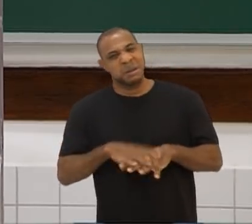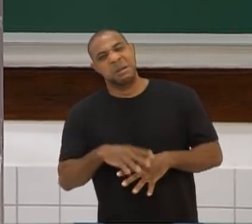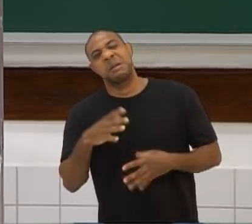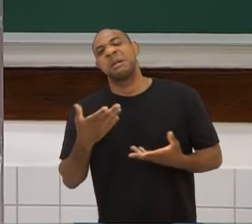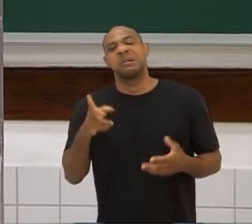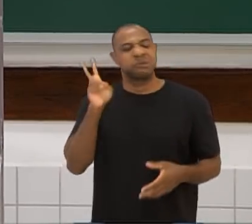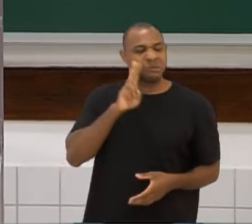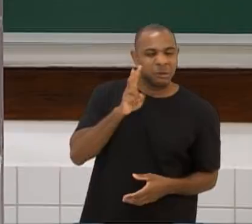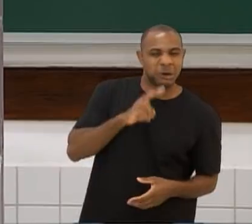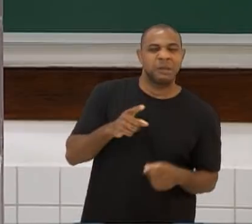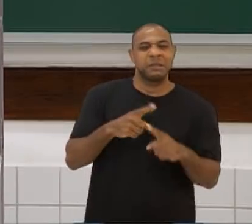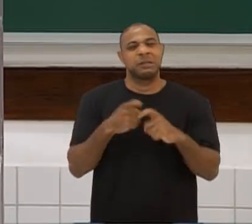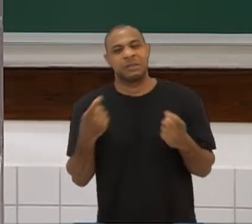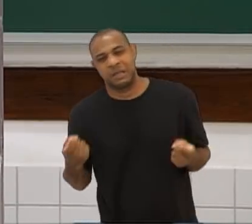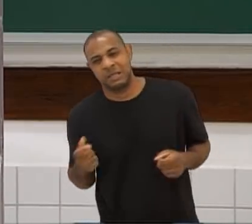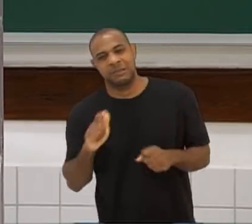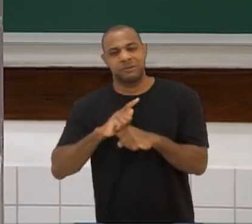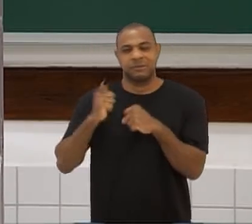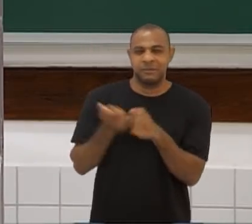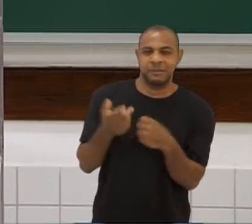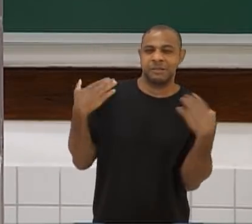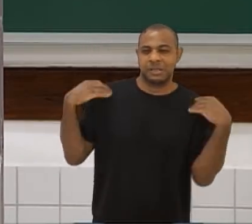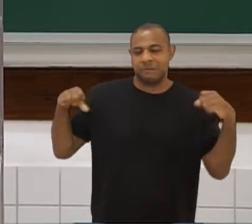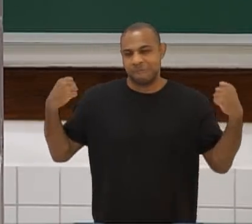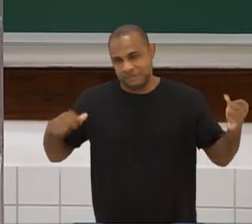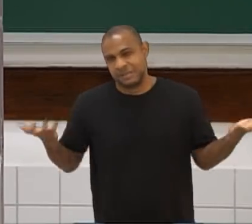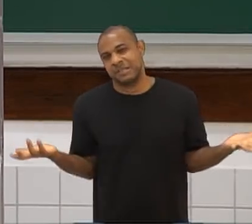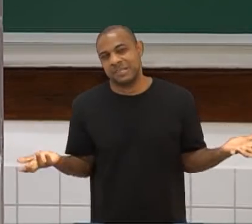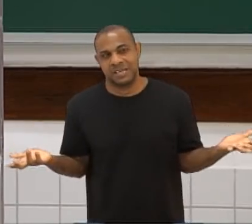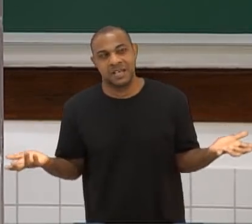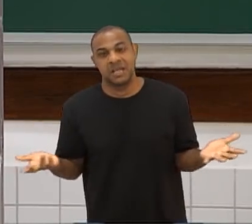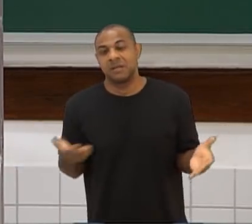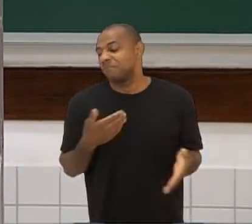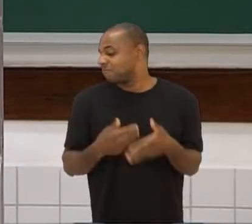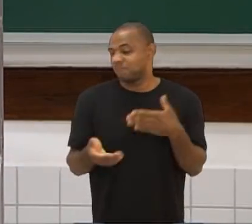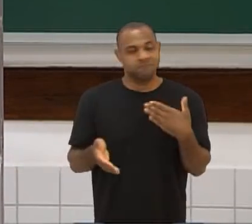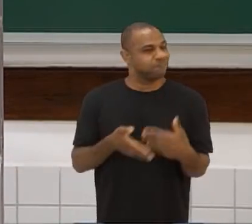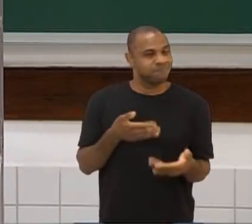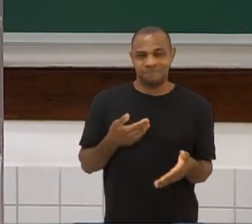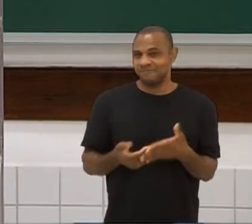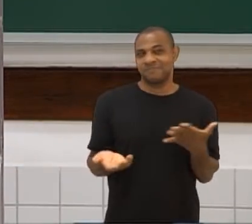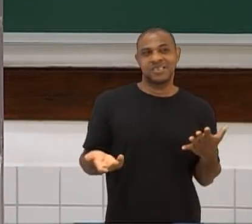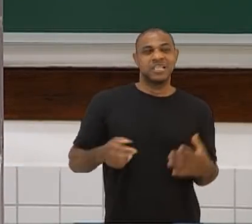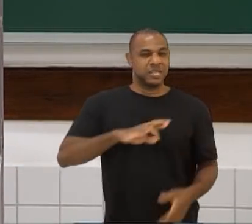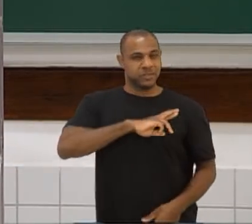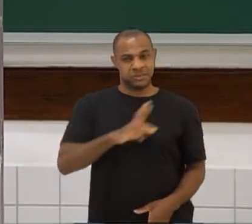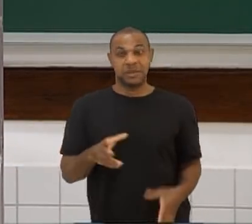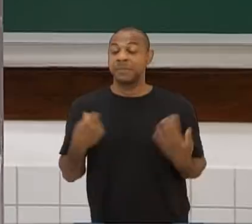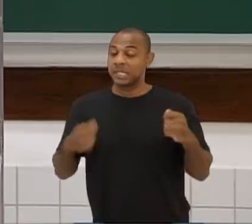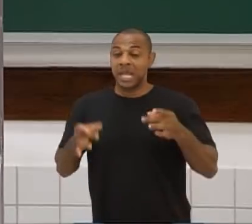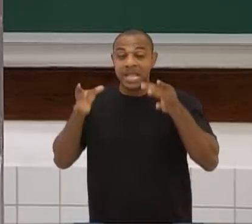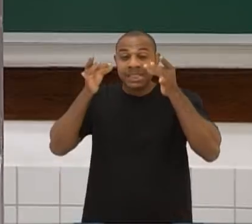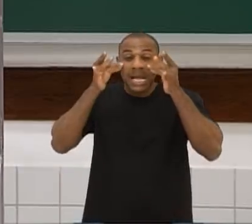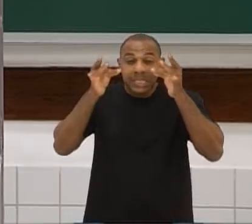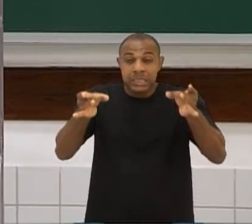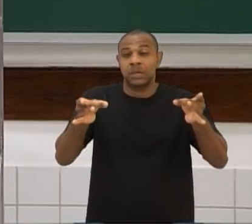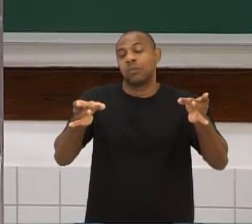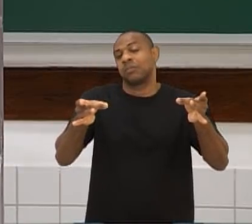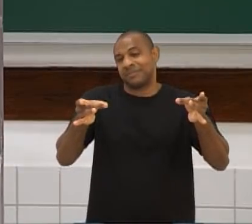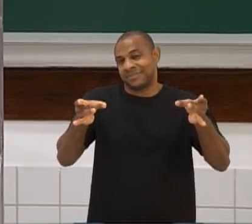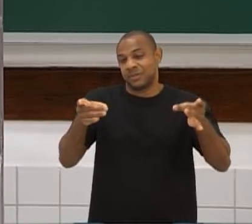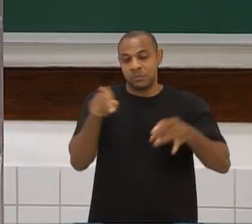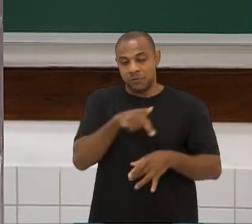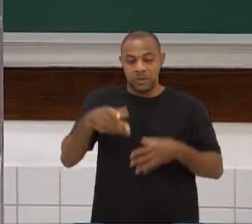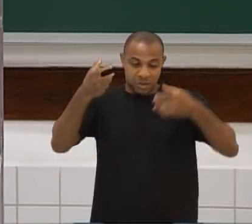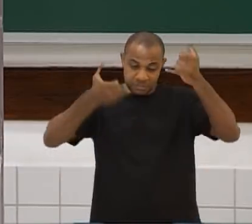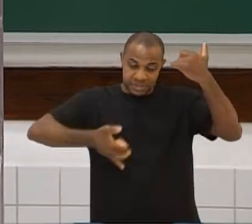de história, de arte, de geografia, de educação física, não importa, de ensino religioso, prestar atenção no professor, porque o